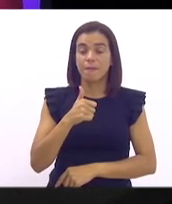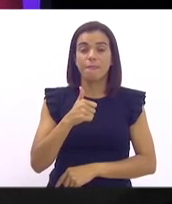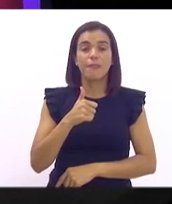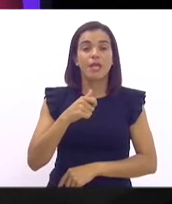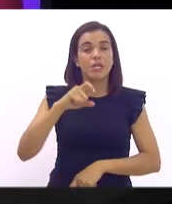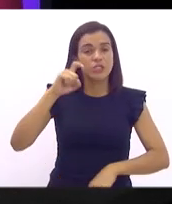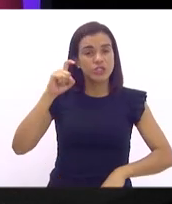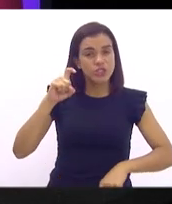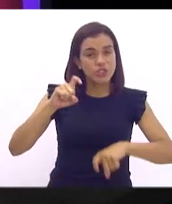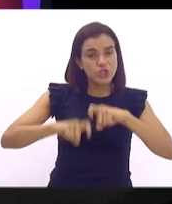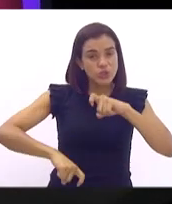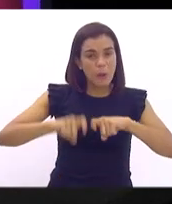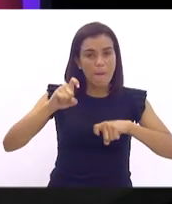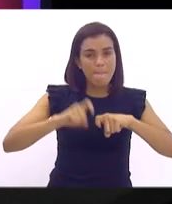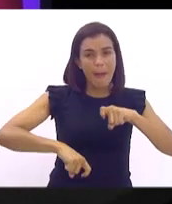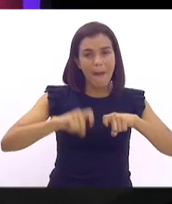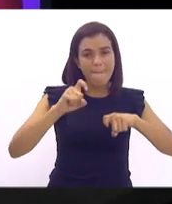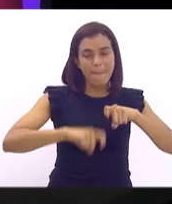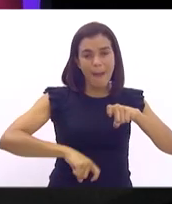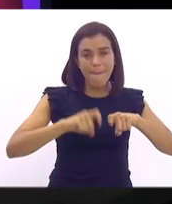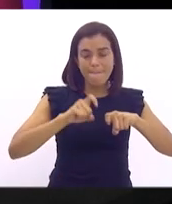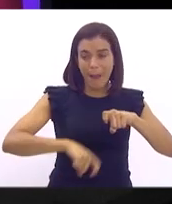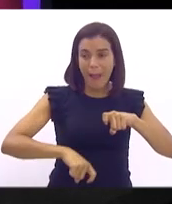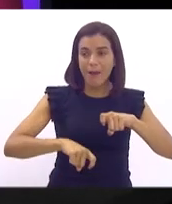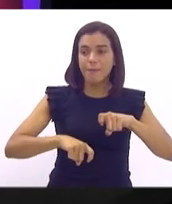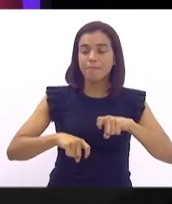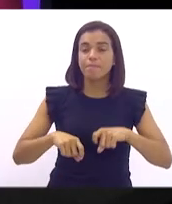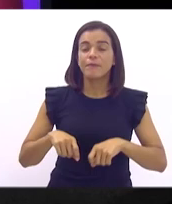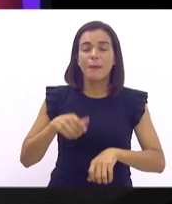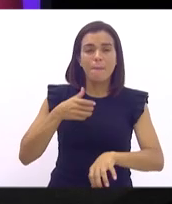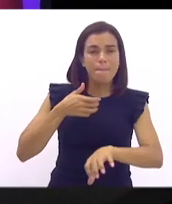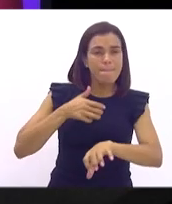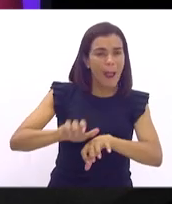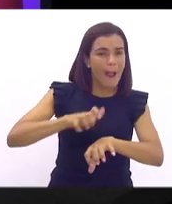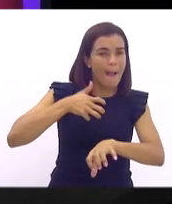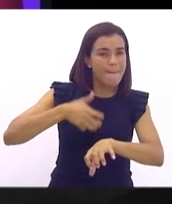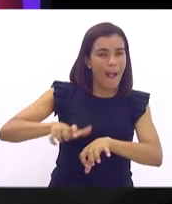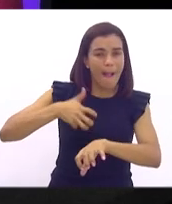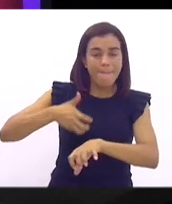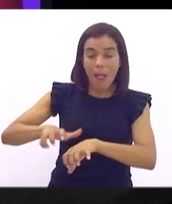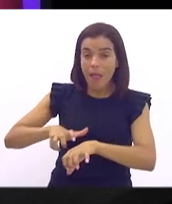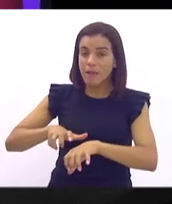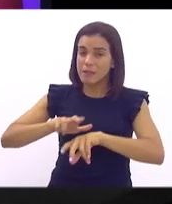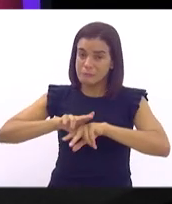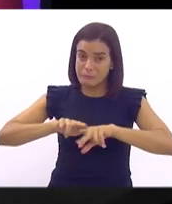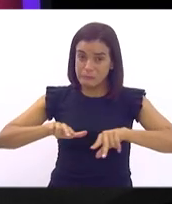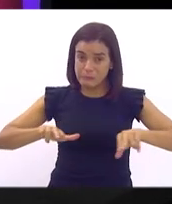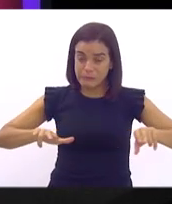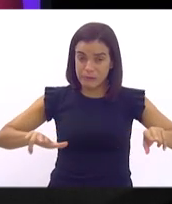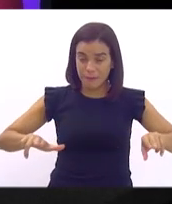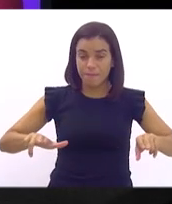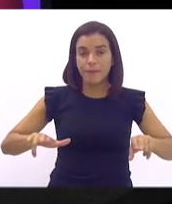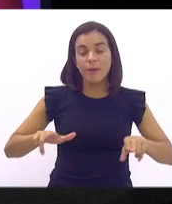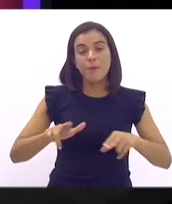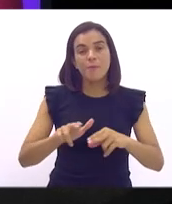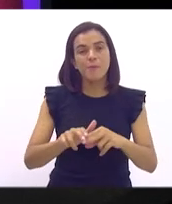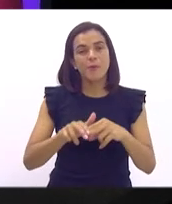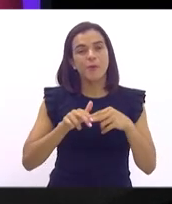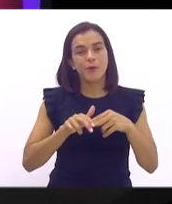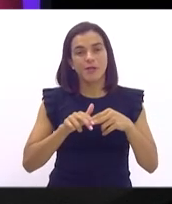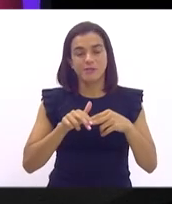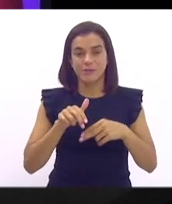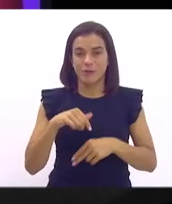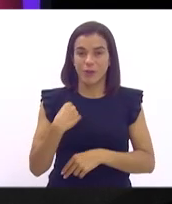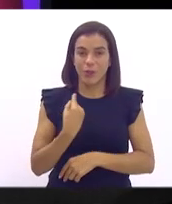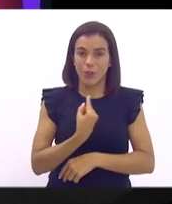Estupro por desconhecidos e por aí vai. Né? Então, e a gente, por isso,